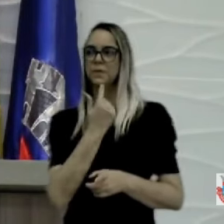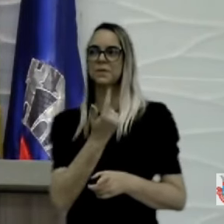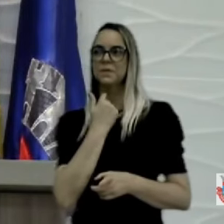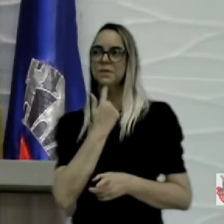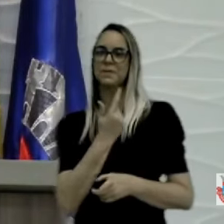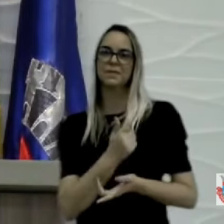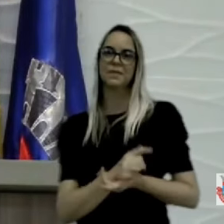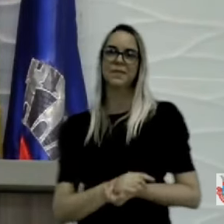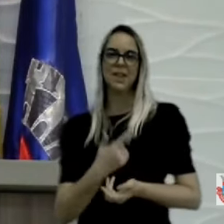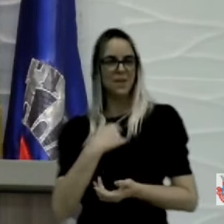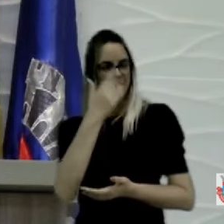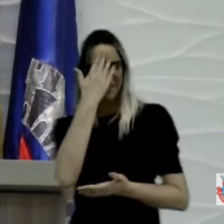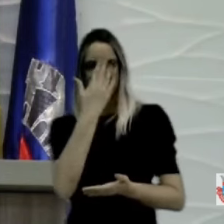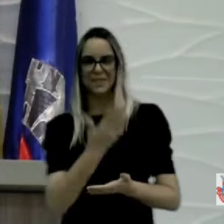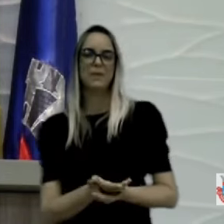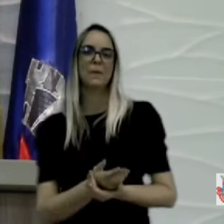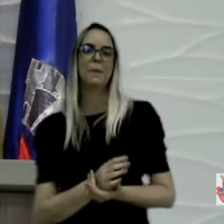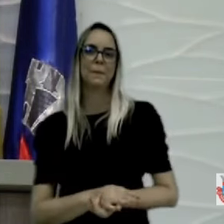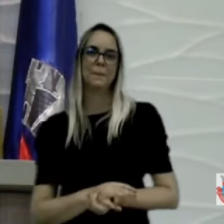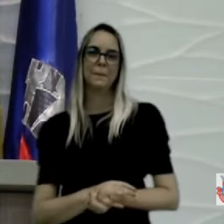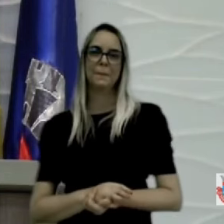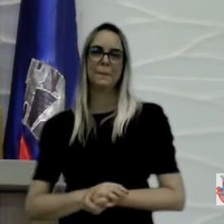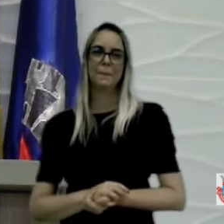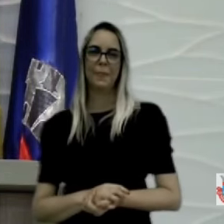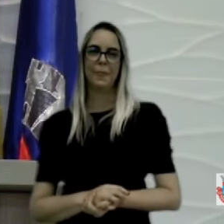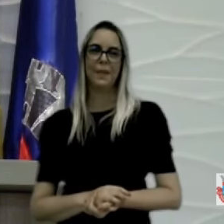Eu não acredito.